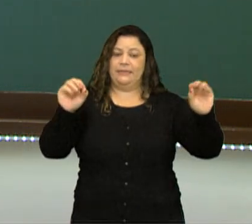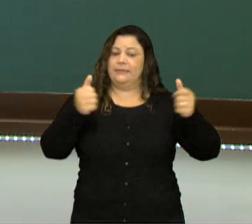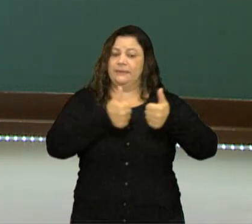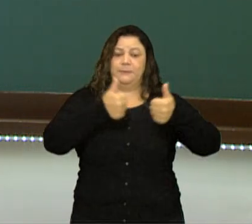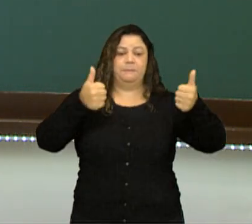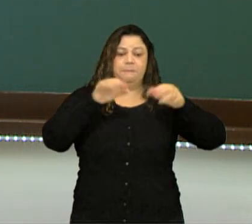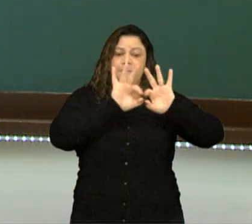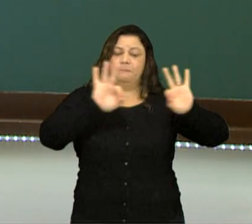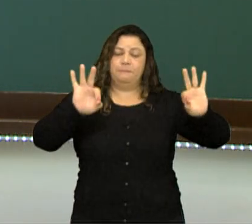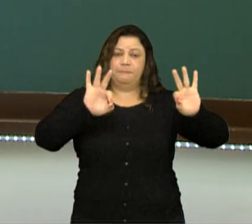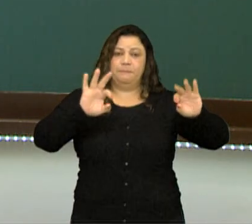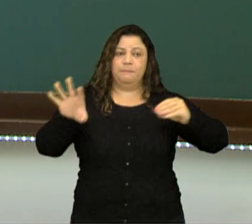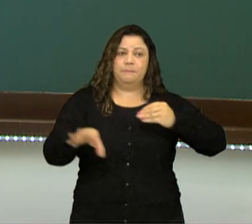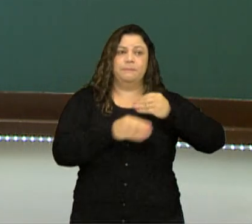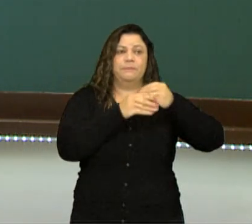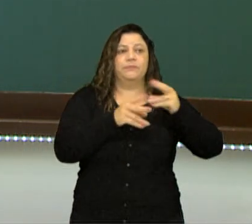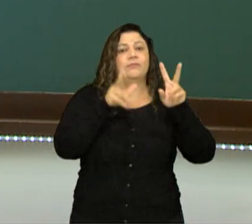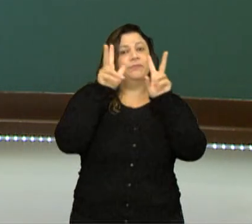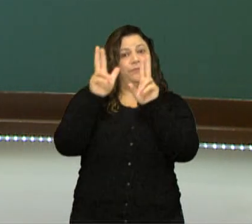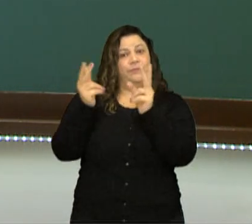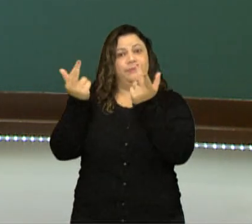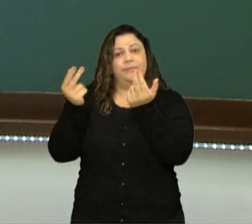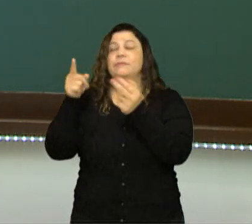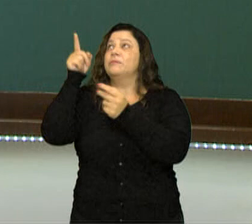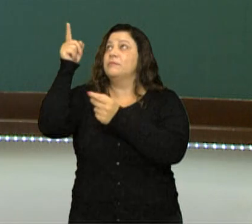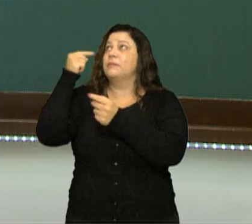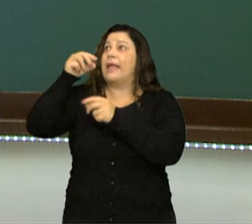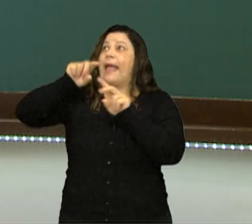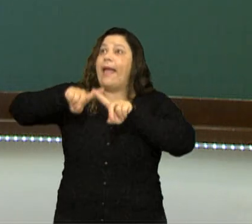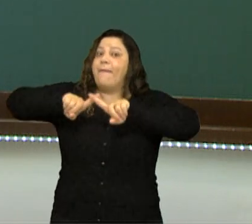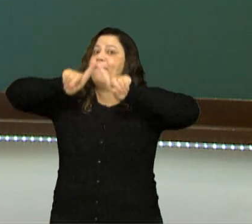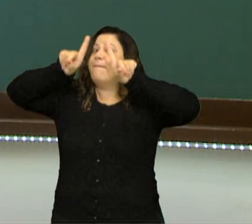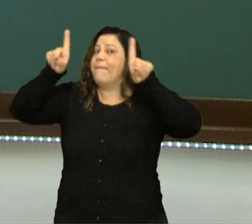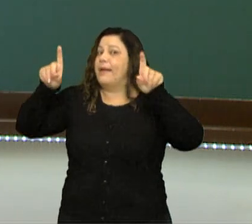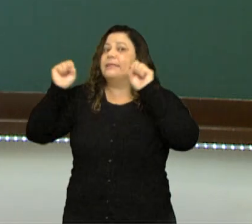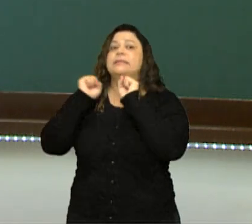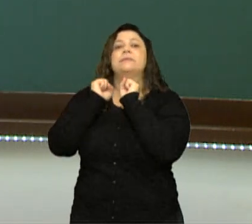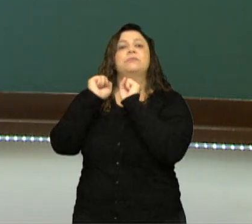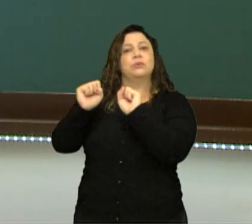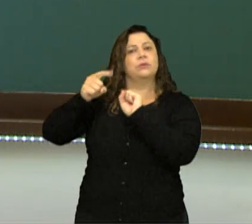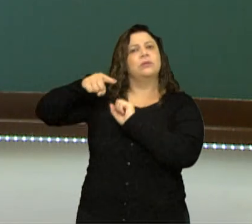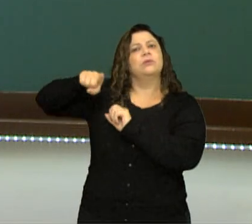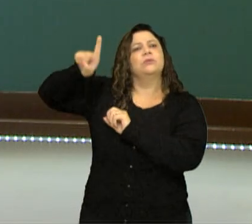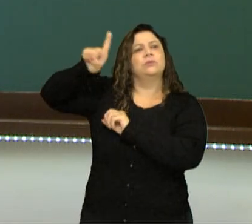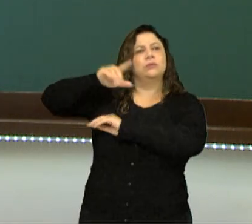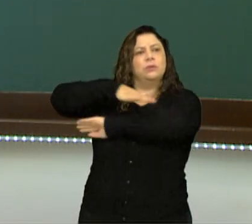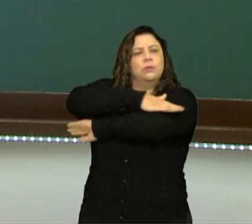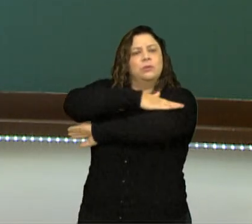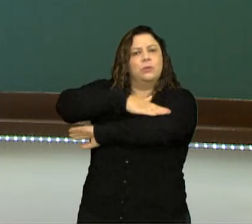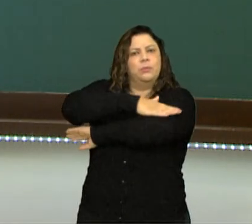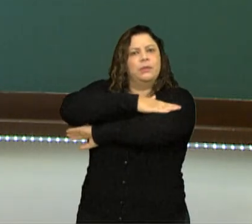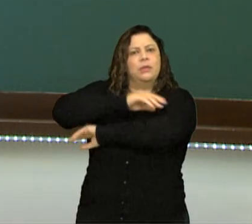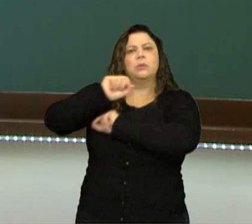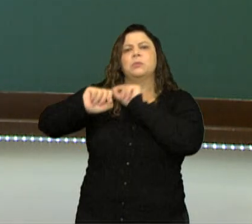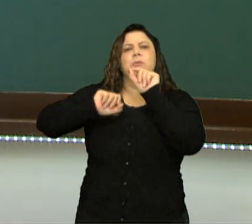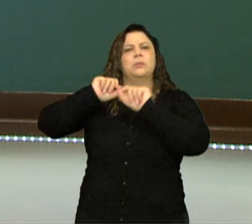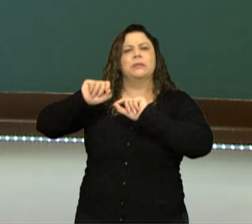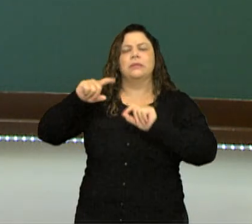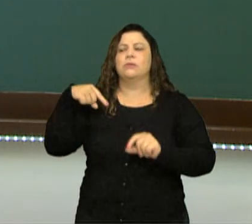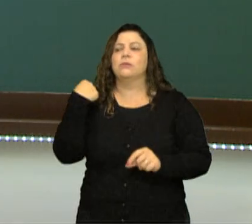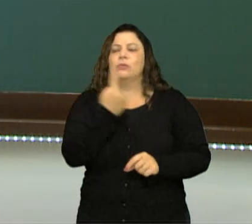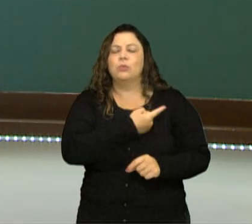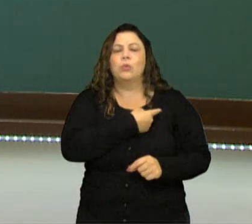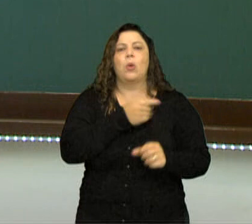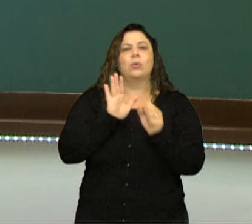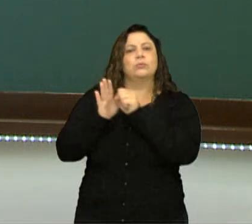está completa. Mesma coisa ocorre aqui, mas podemos ir ao parque. Quem podemos ir ao parque? O nós, um sujeito oculto,